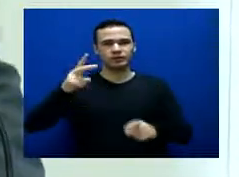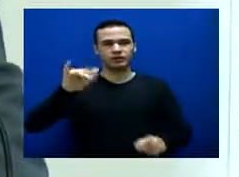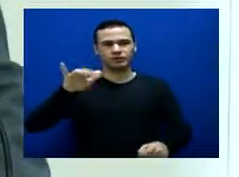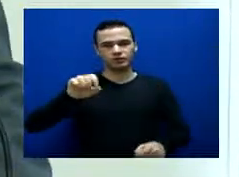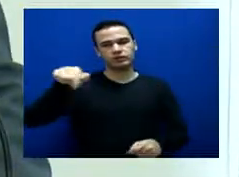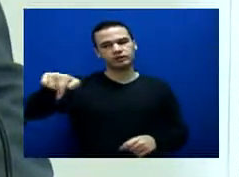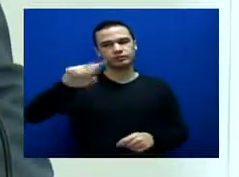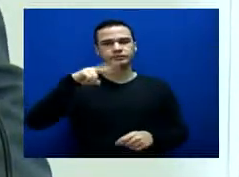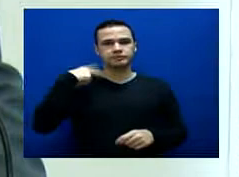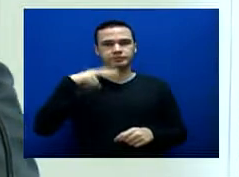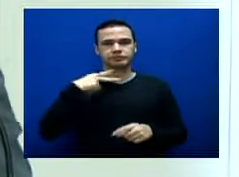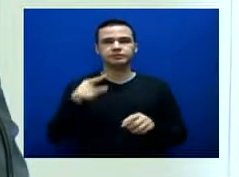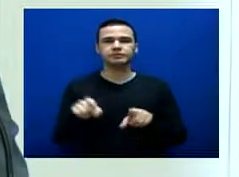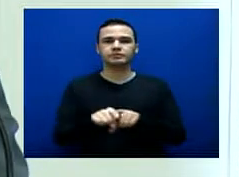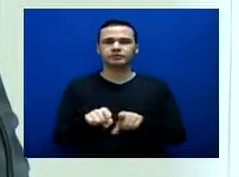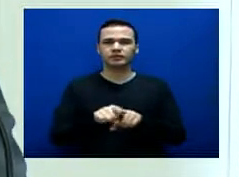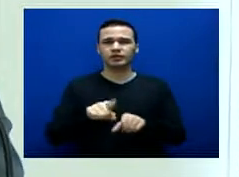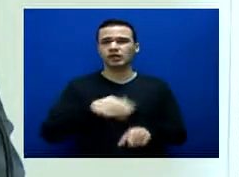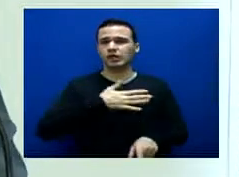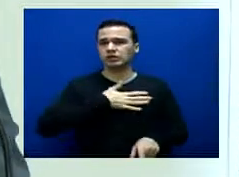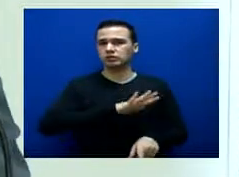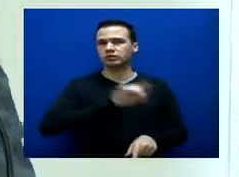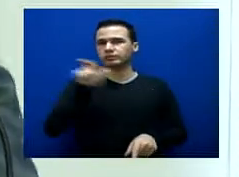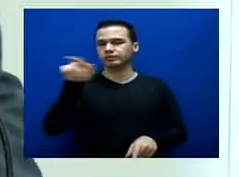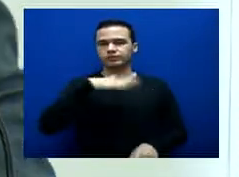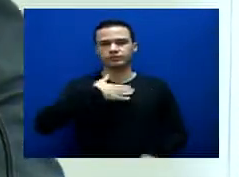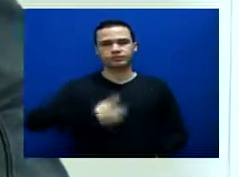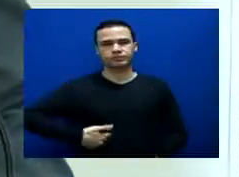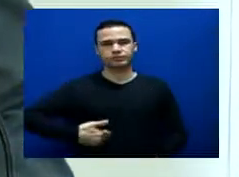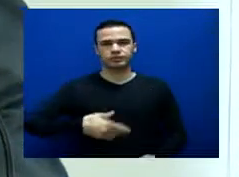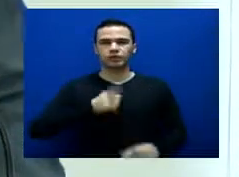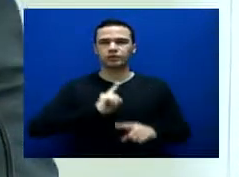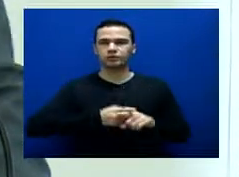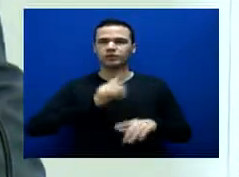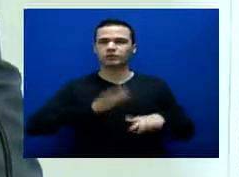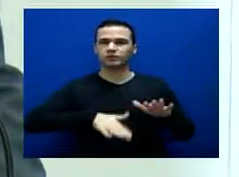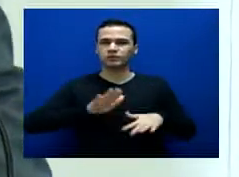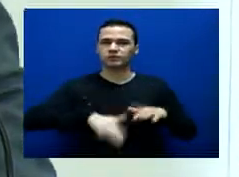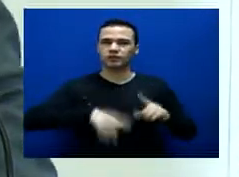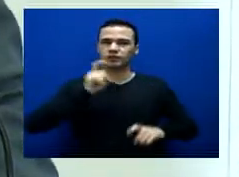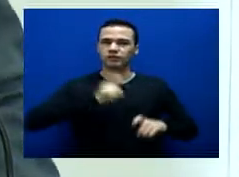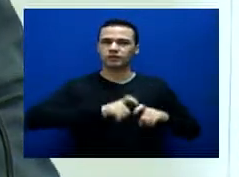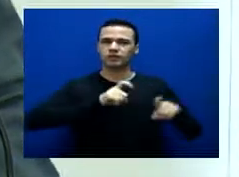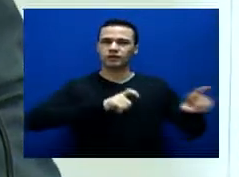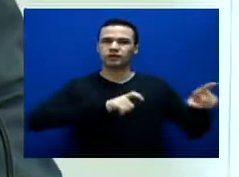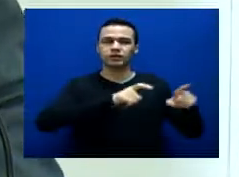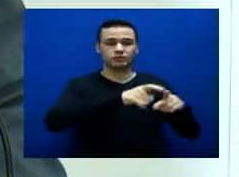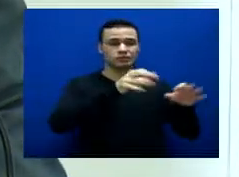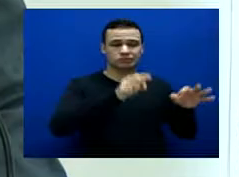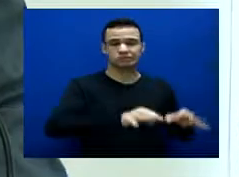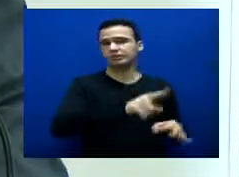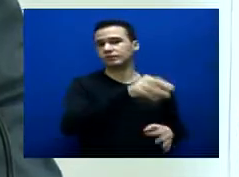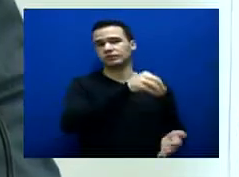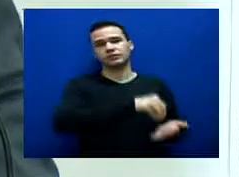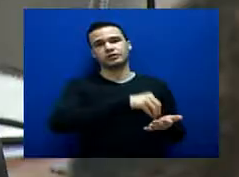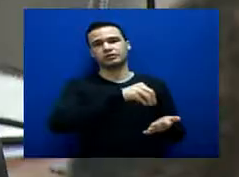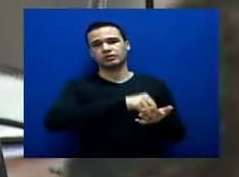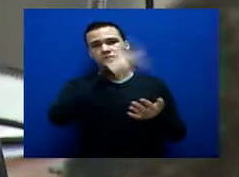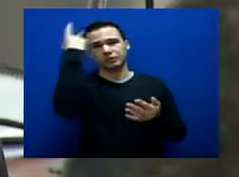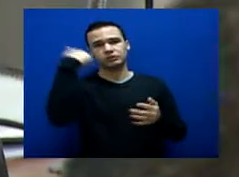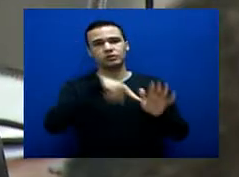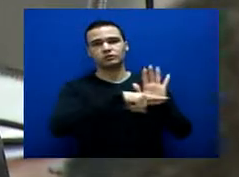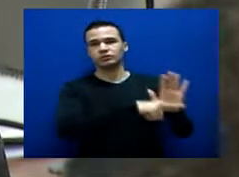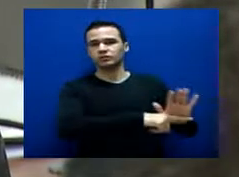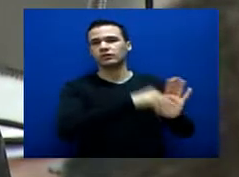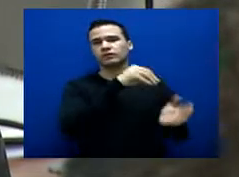Brasileiro. Então, aqui a minha indignação é com o governo, porque às vezes o médico, ele não tem estrutura, está faltando parceiro para ele trabalhar,